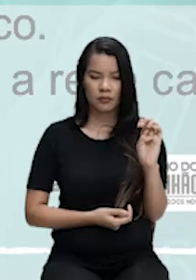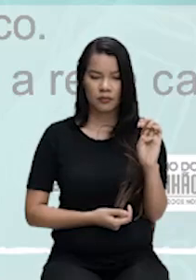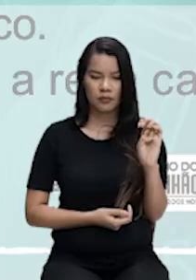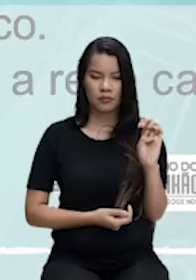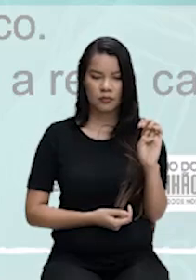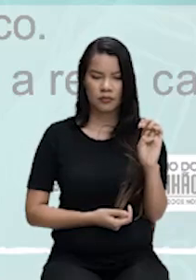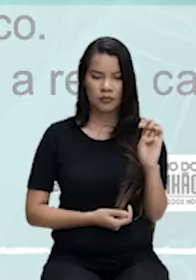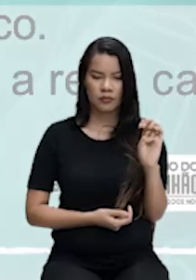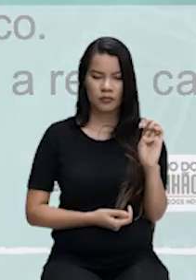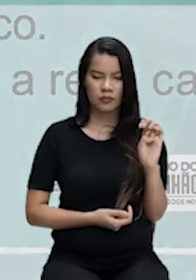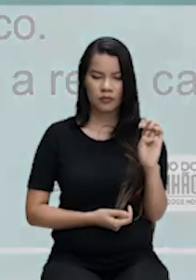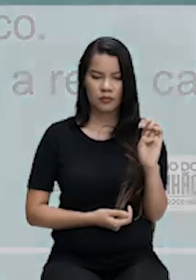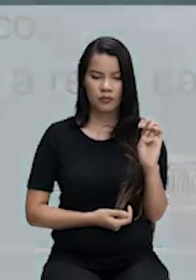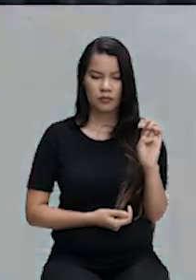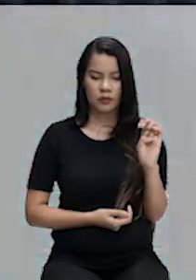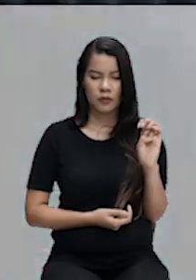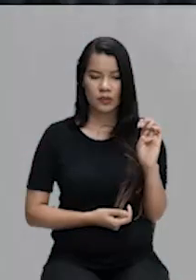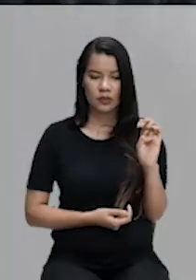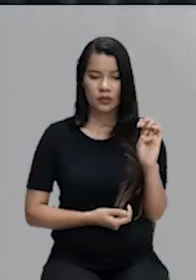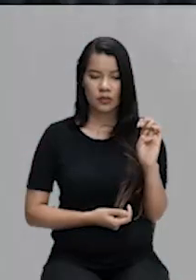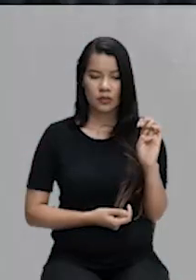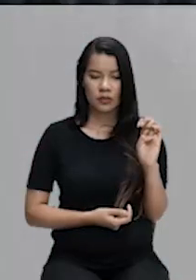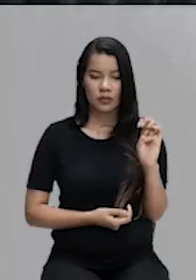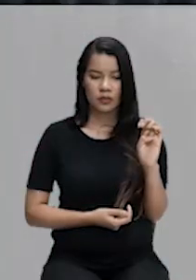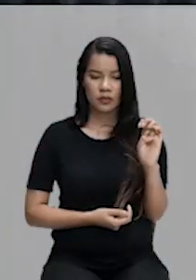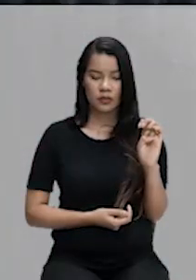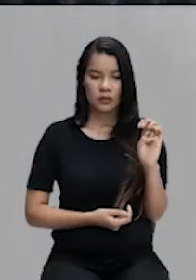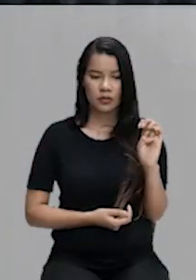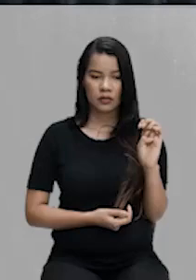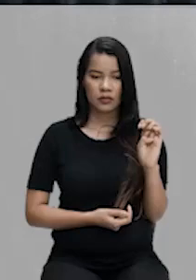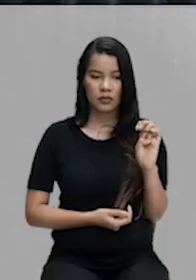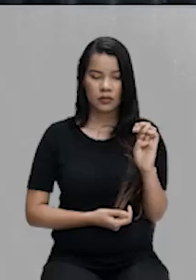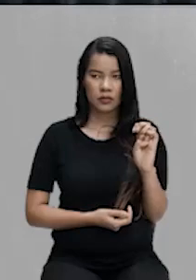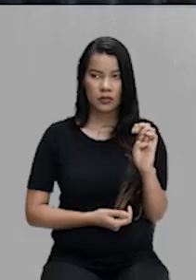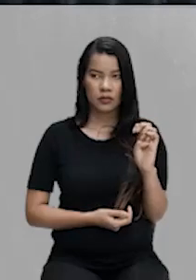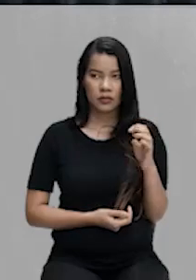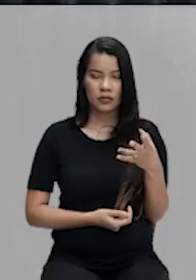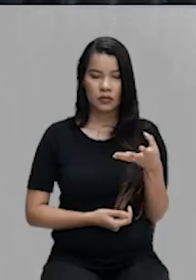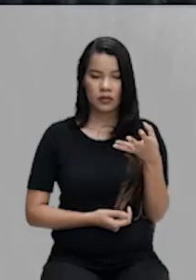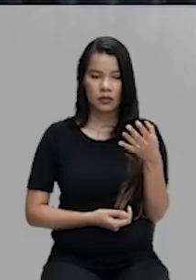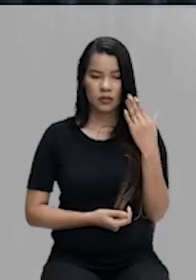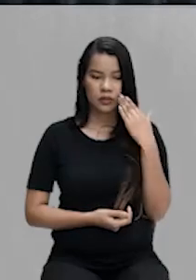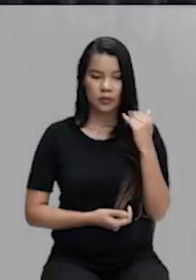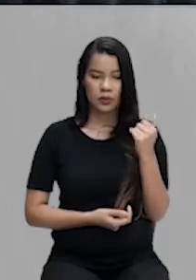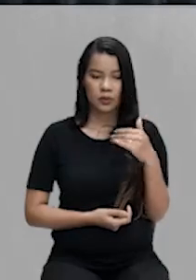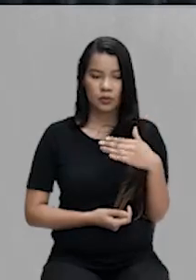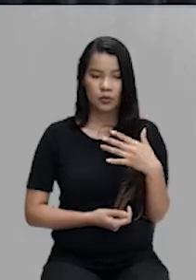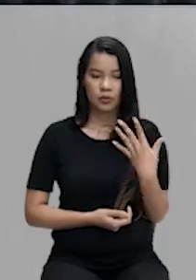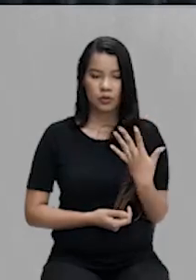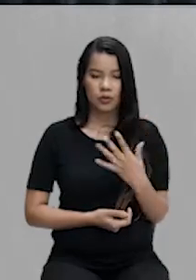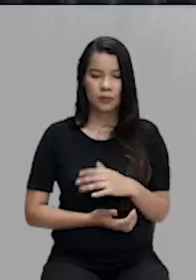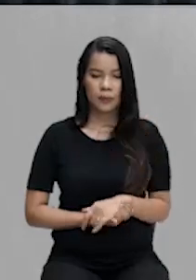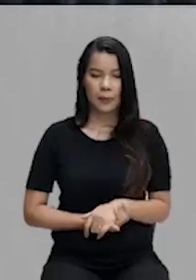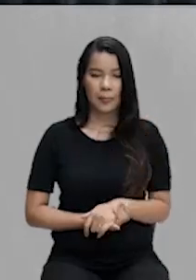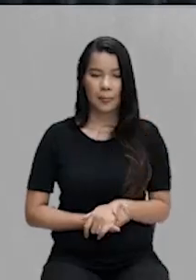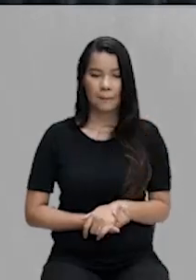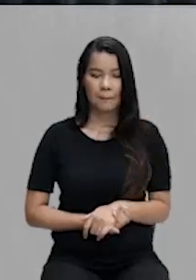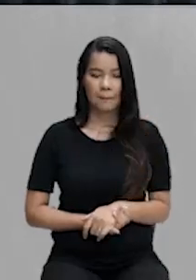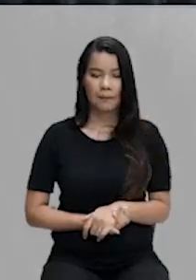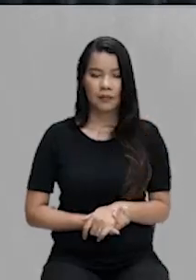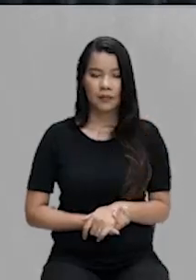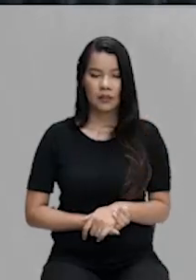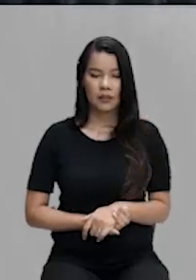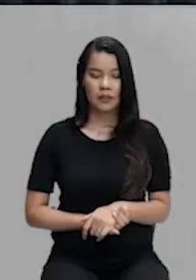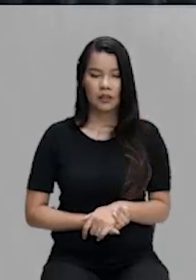para comparar a rede mundial de computadores com a rede caseira de descanso da família. Então, ele quer saber aí qual é dentro desses